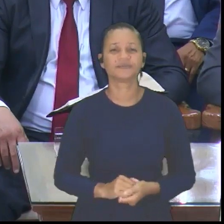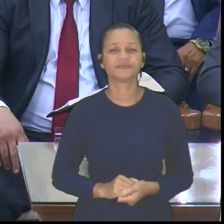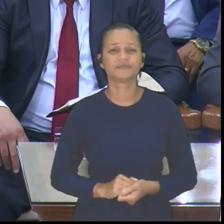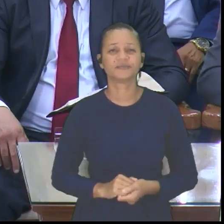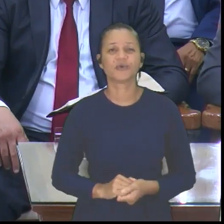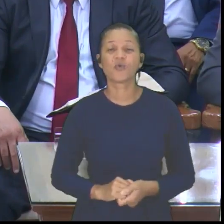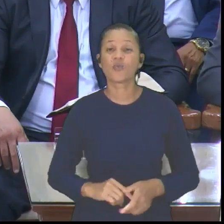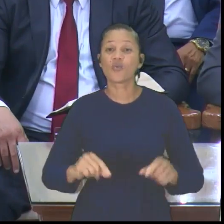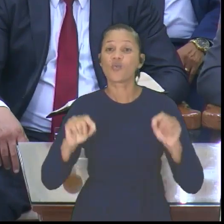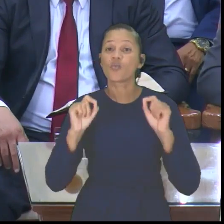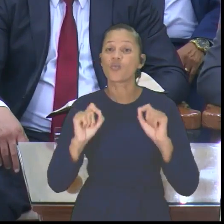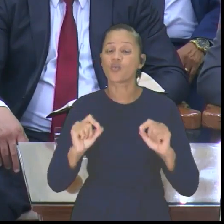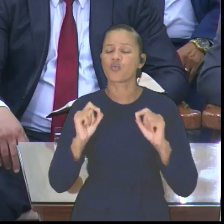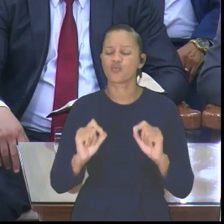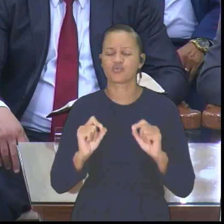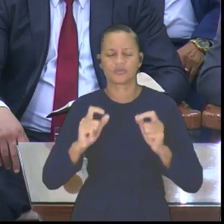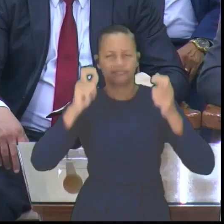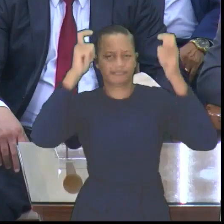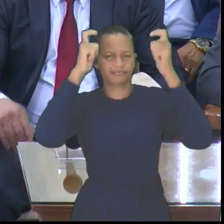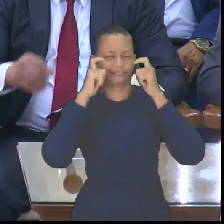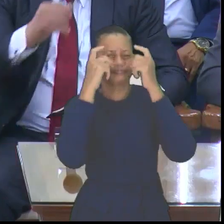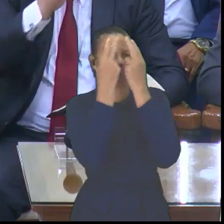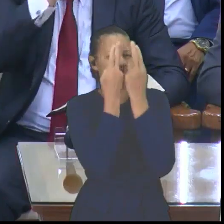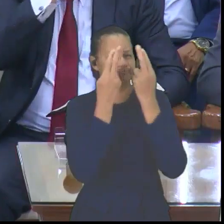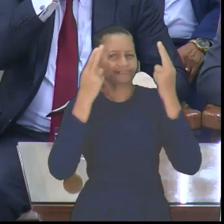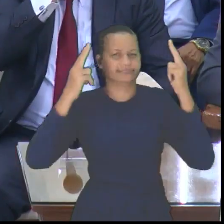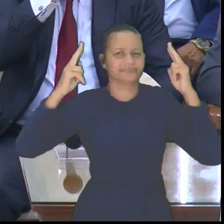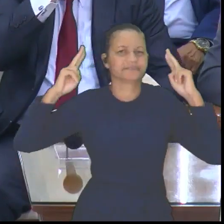O que Herodes planejou